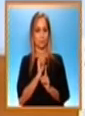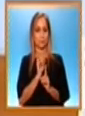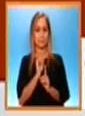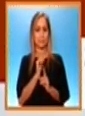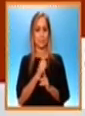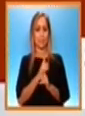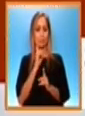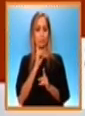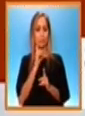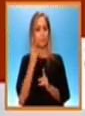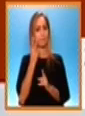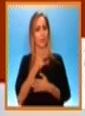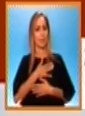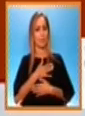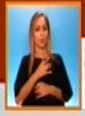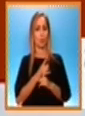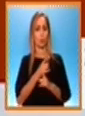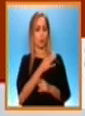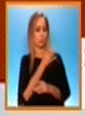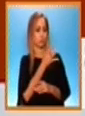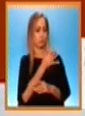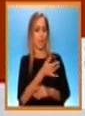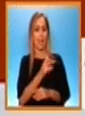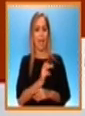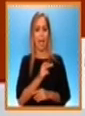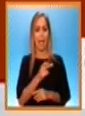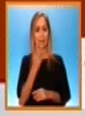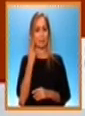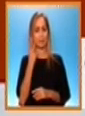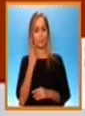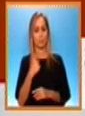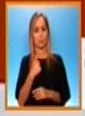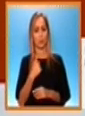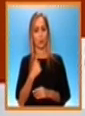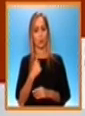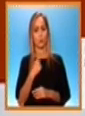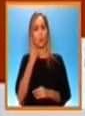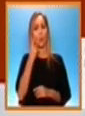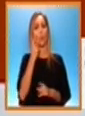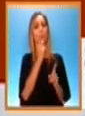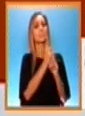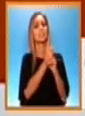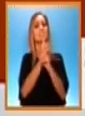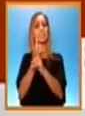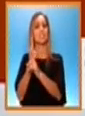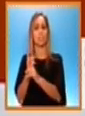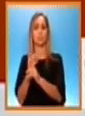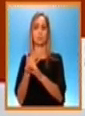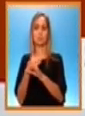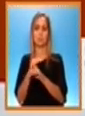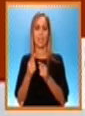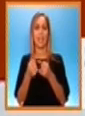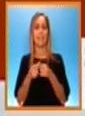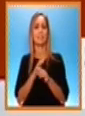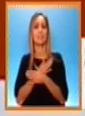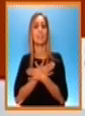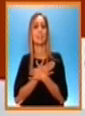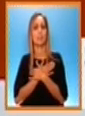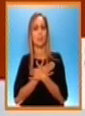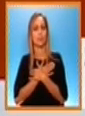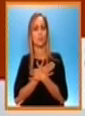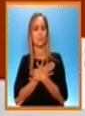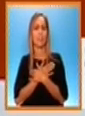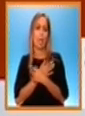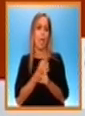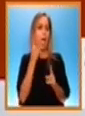é importante porque é assim, nós ao longo dos anos e ao longo da vida, nós vamos criando conhecidos e depois vamos criando amigos. Claro. Com os comentários